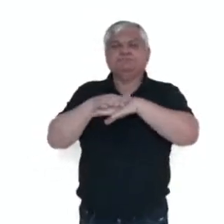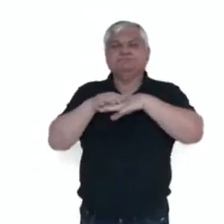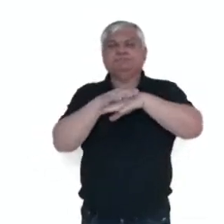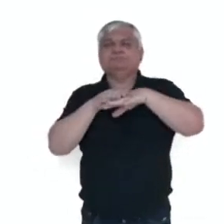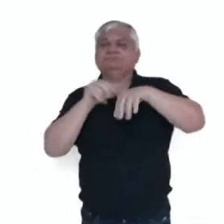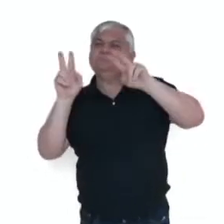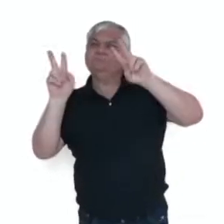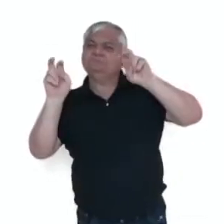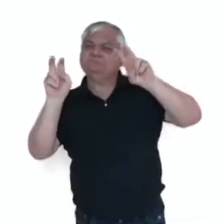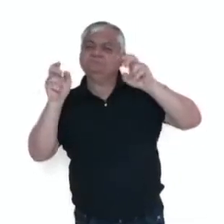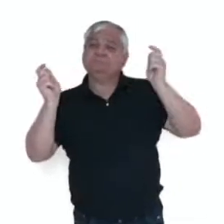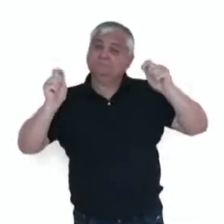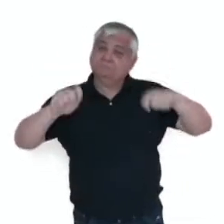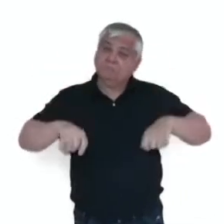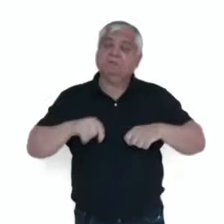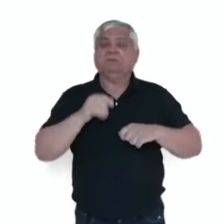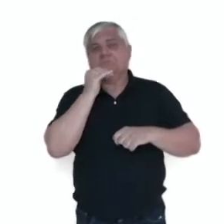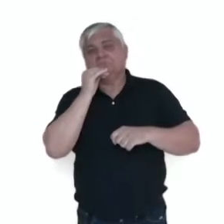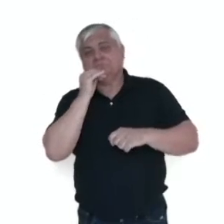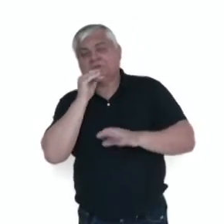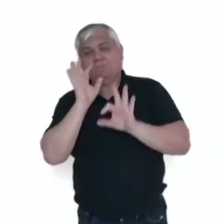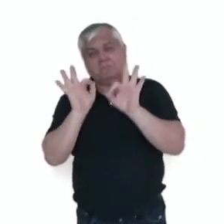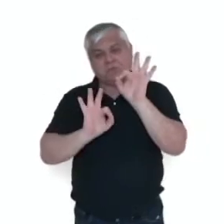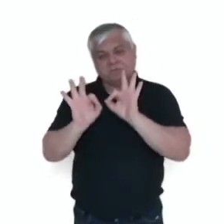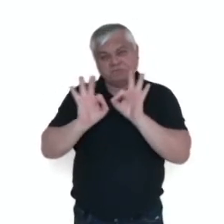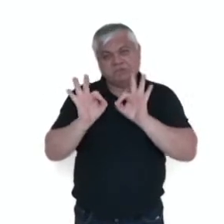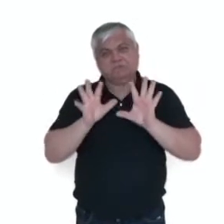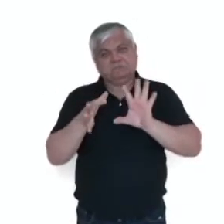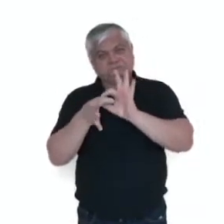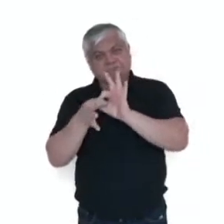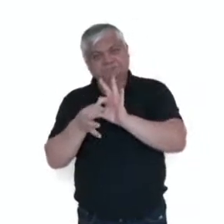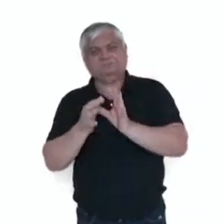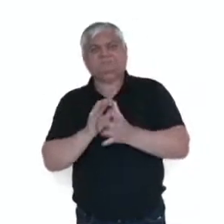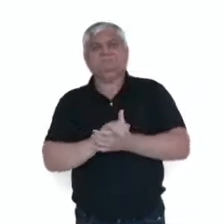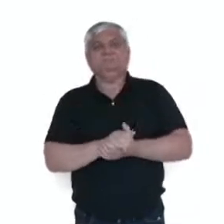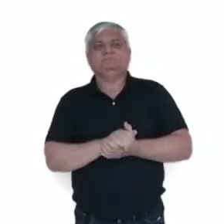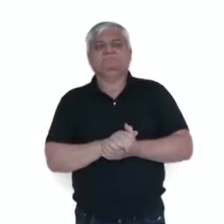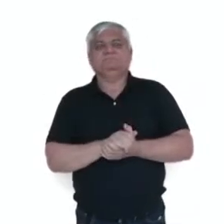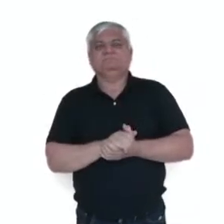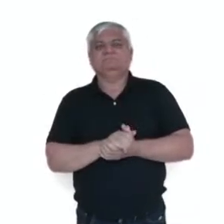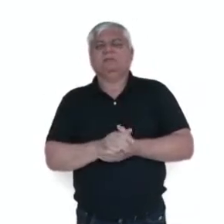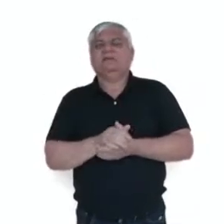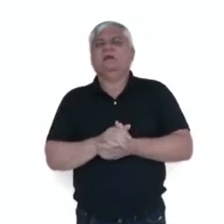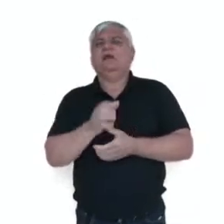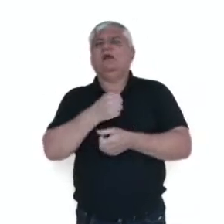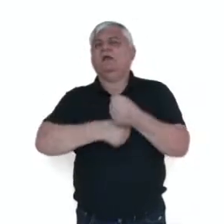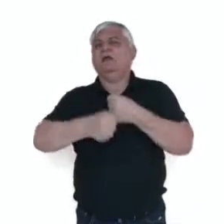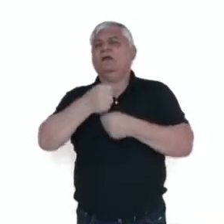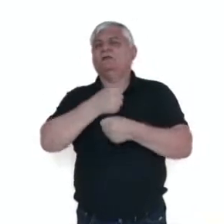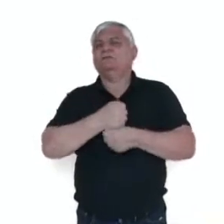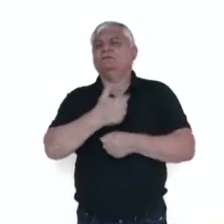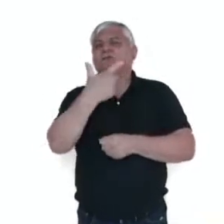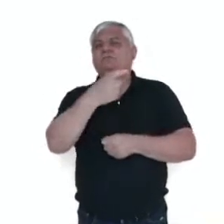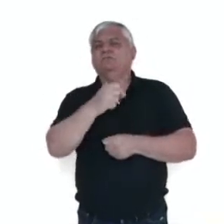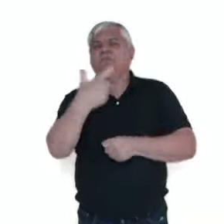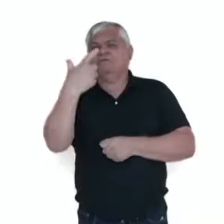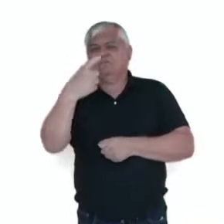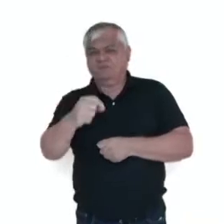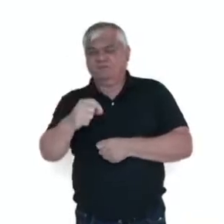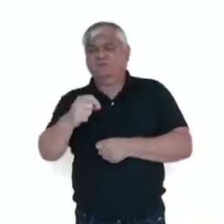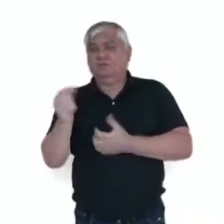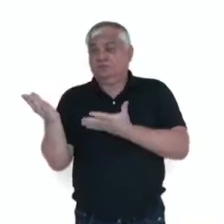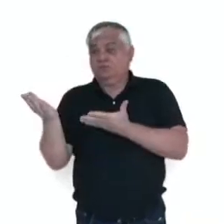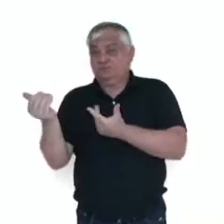podem levar à construção de projeto em conjunto. Em 2020, nós jovens participantes